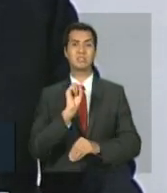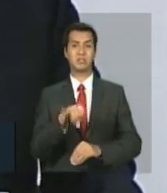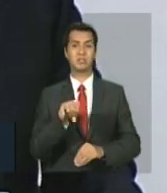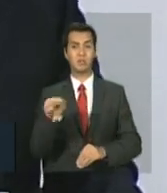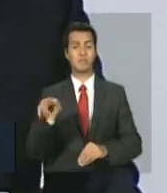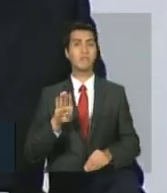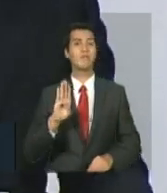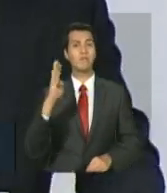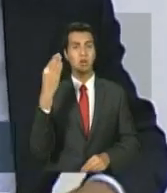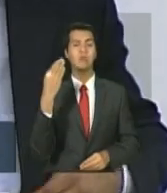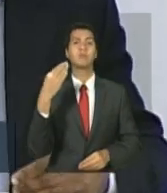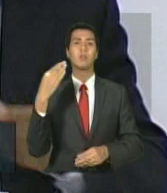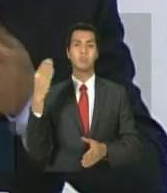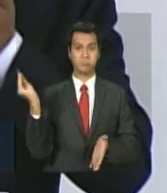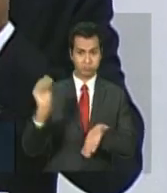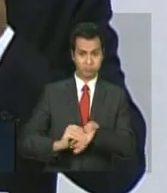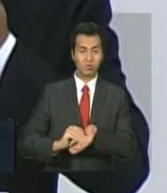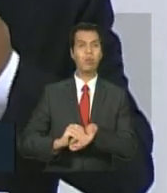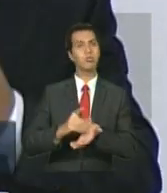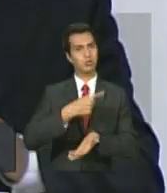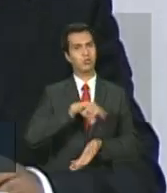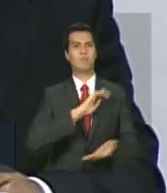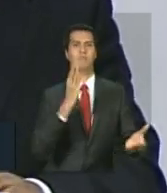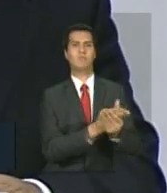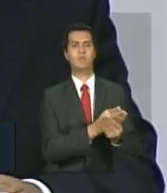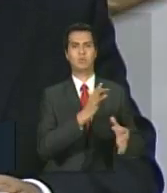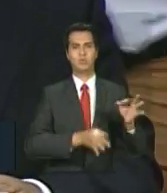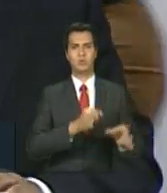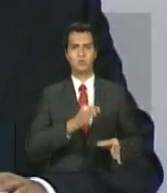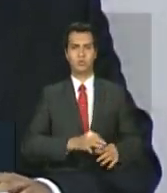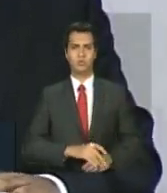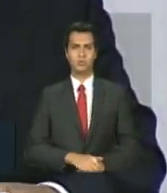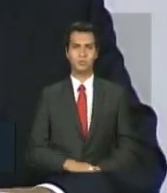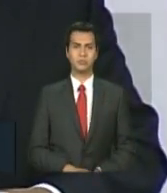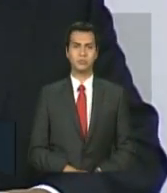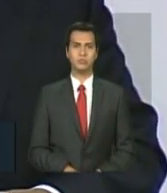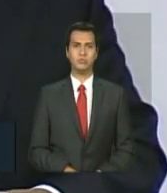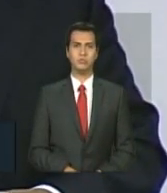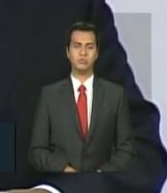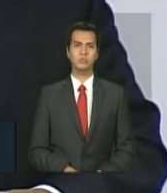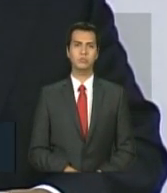falsidades fossem perpetradas. Segundo,